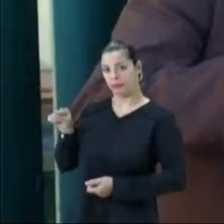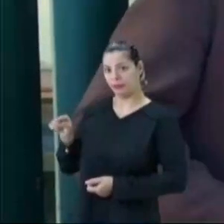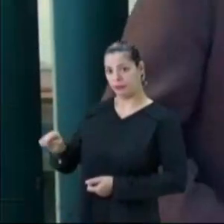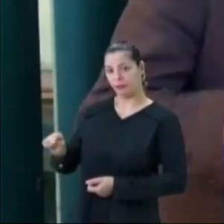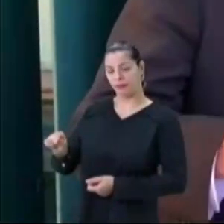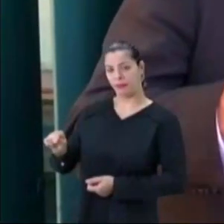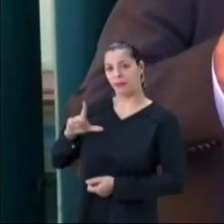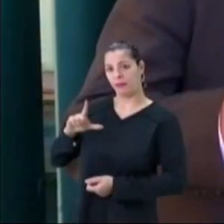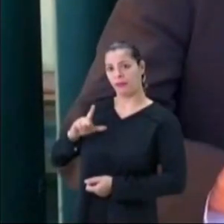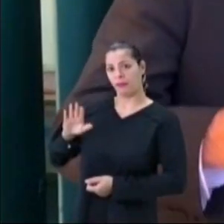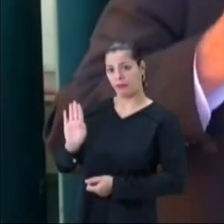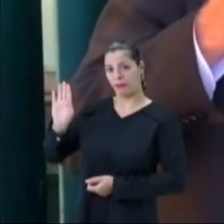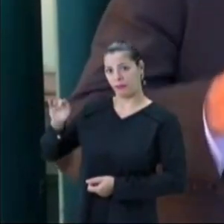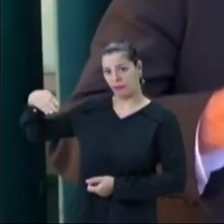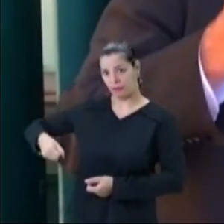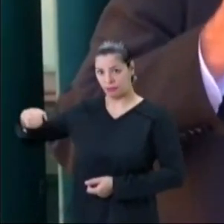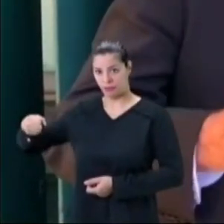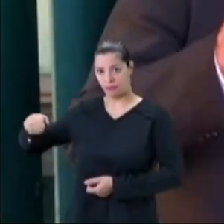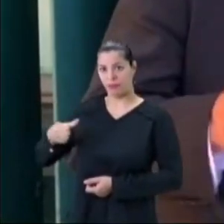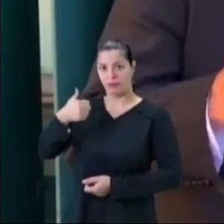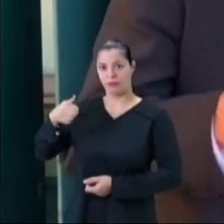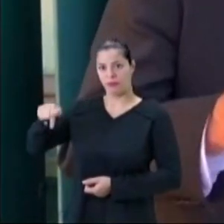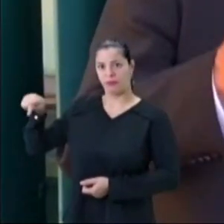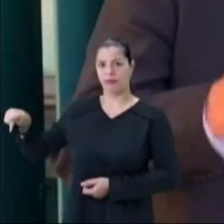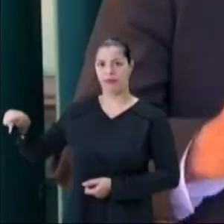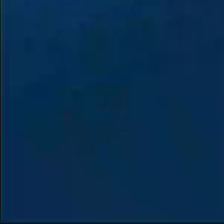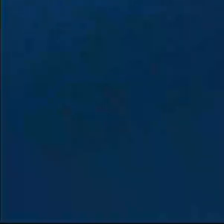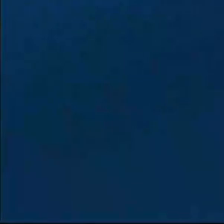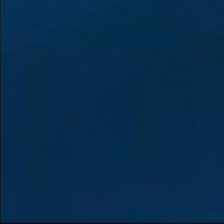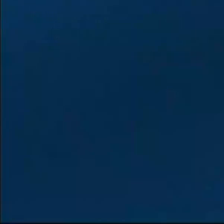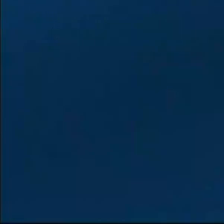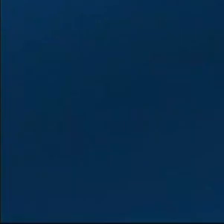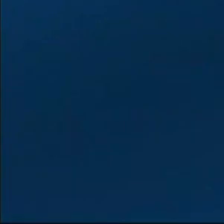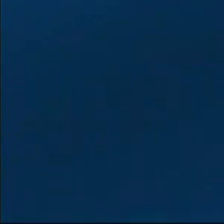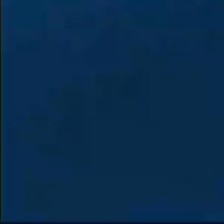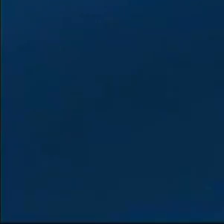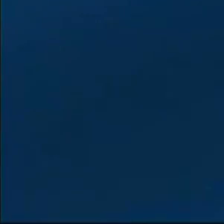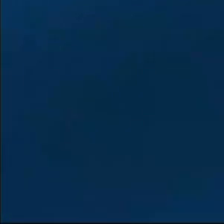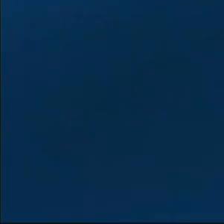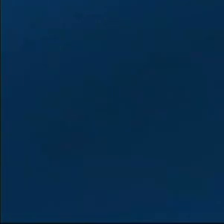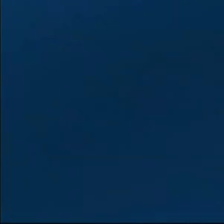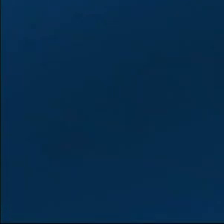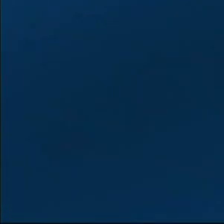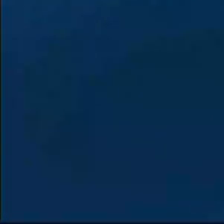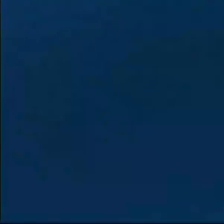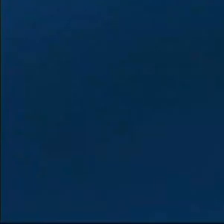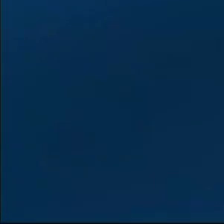Soraya Tronic, nossa candidata ao Senado 177.